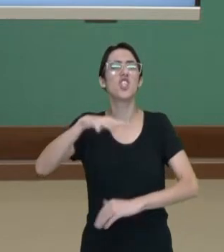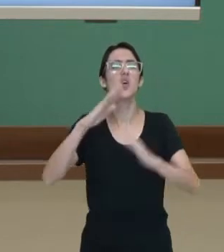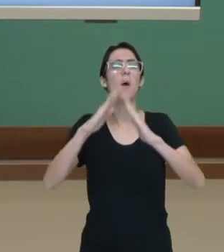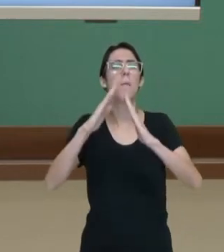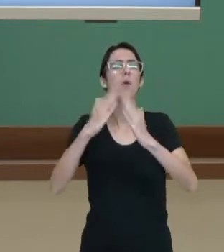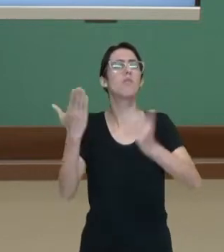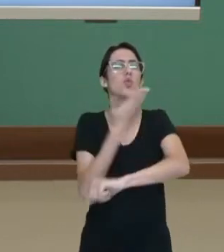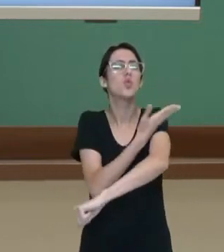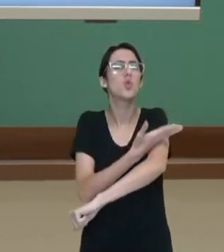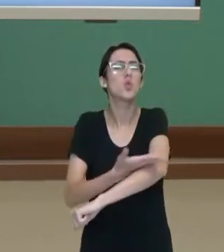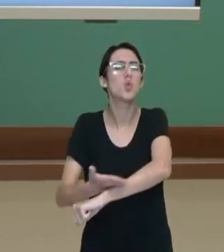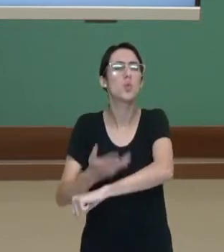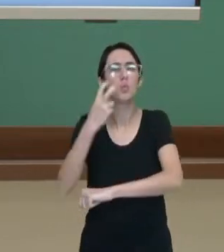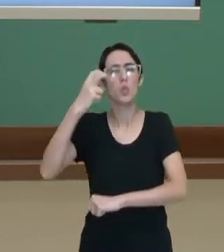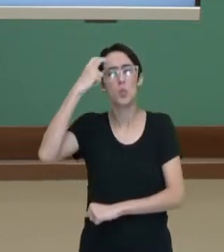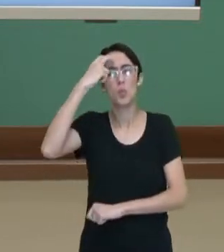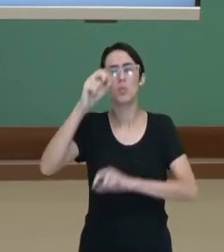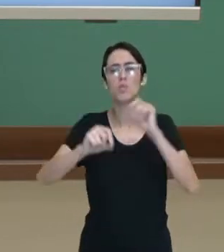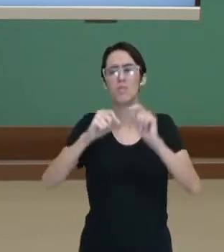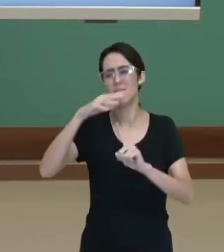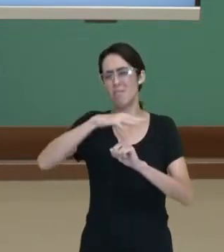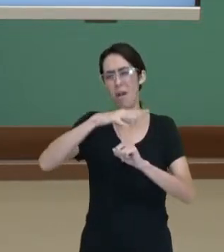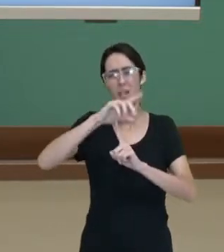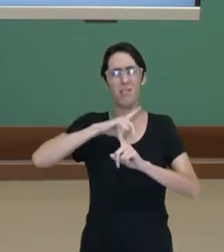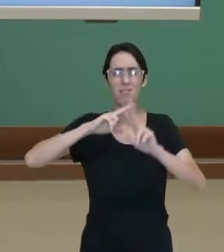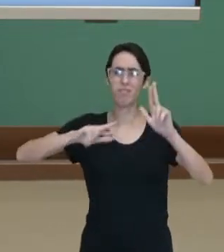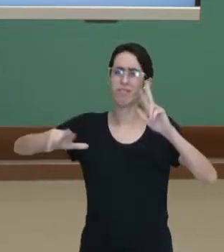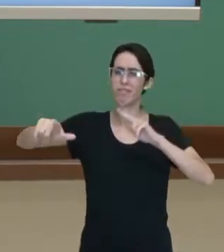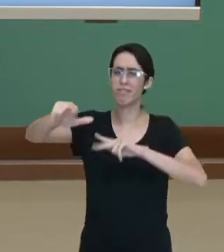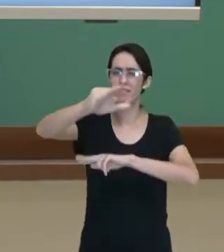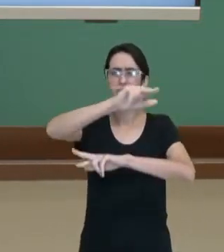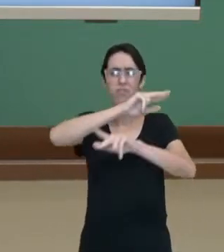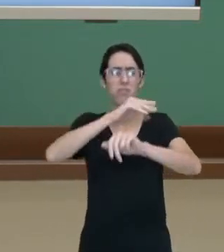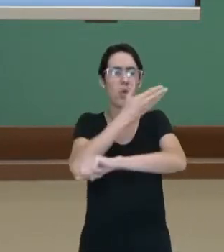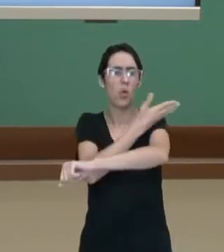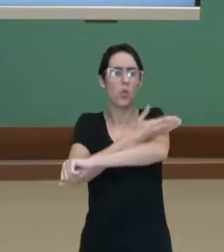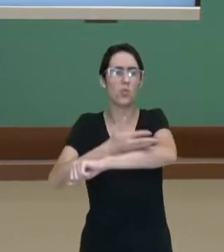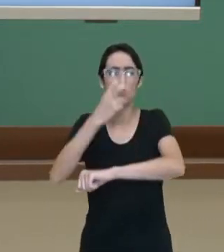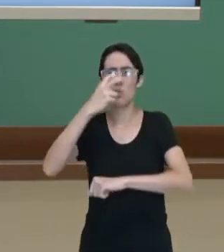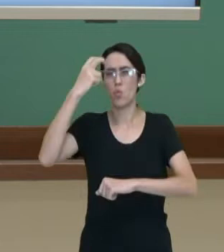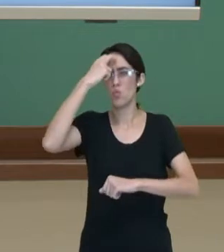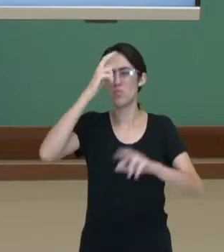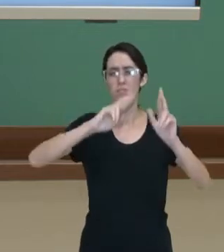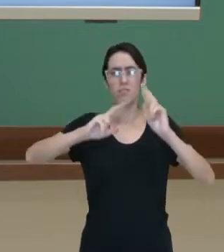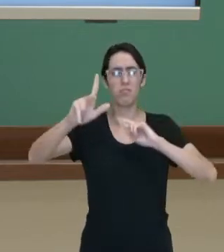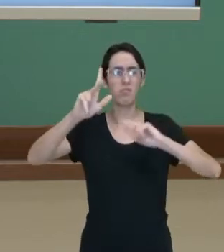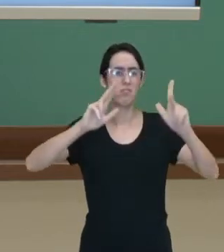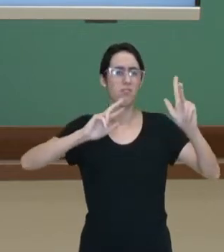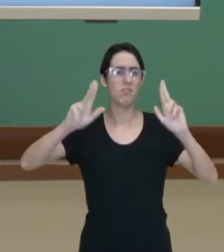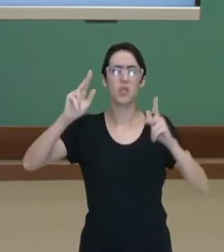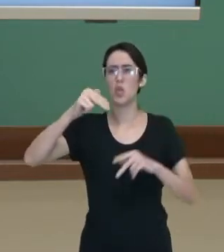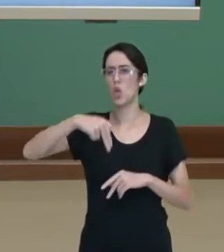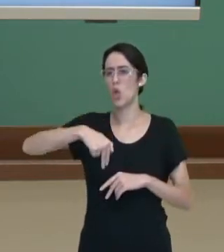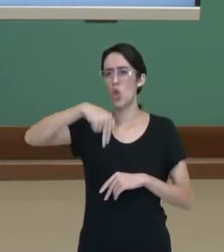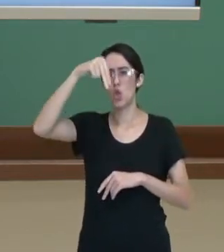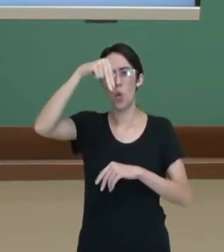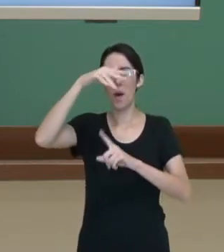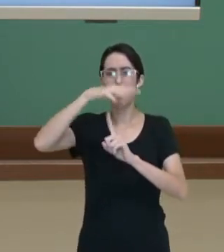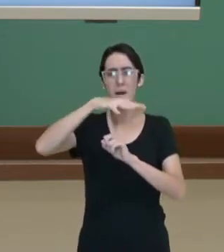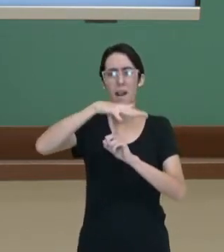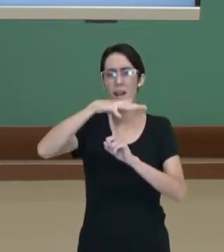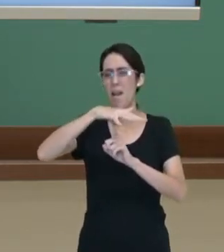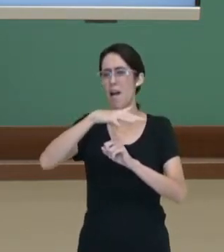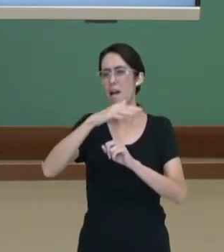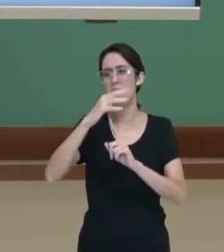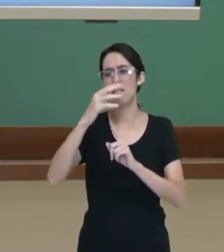Esse Paraná, ele é tão rico em hábitos culturais, né? Desde o norte, passando pelo